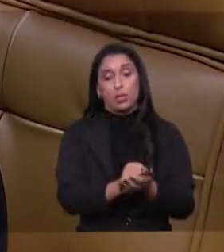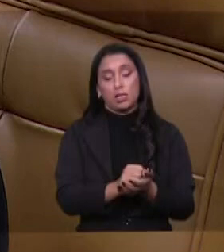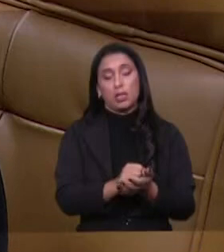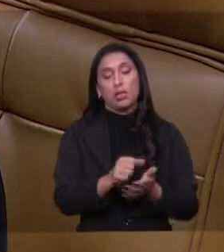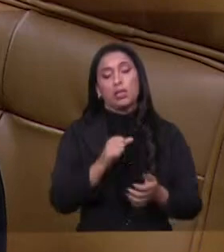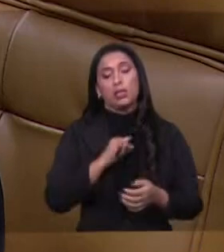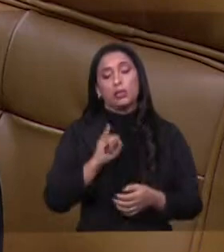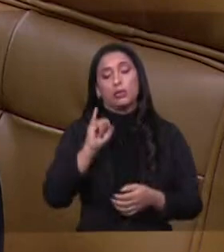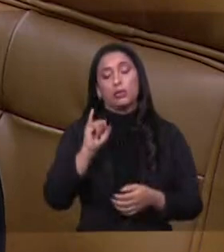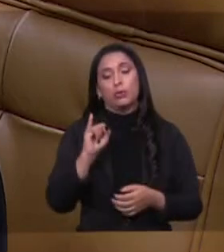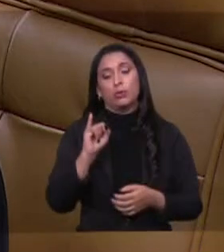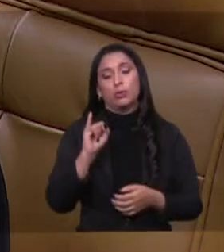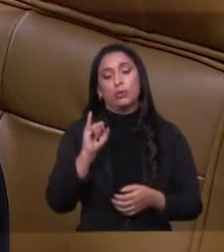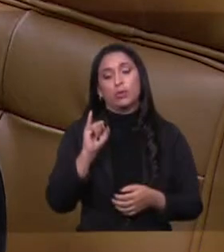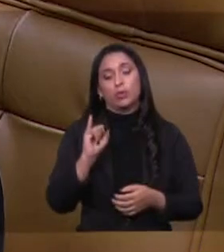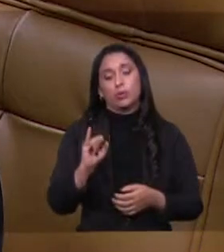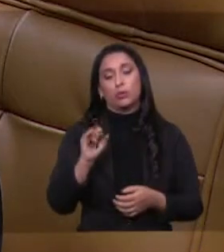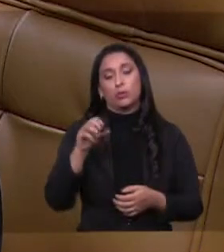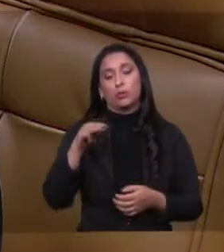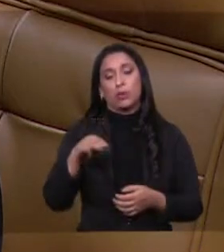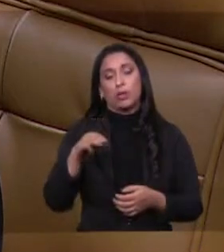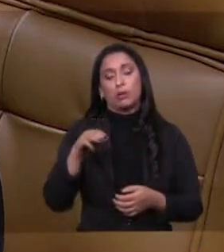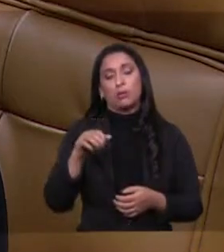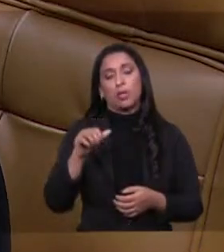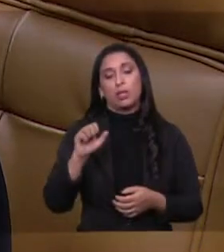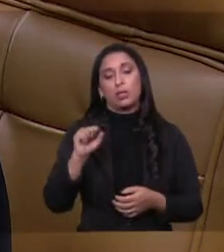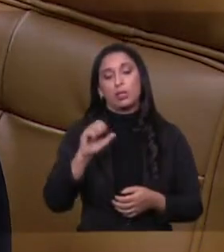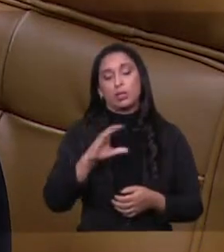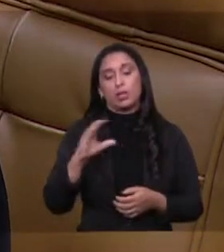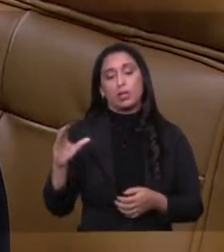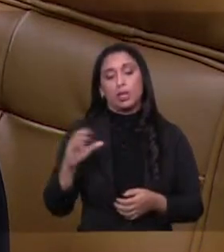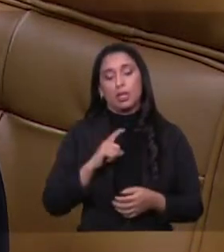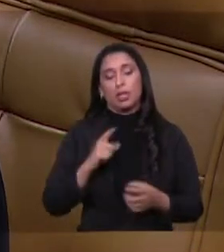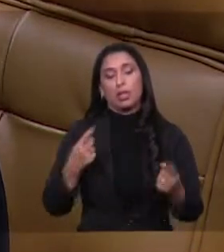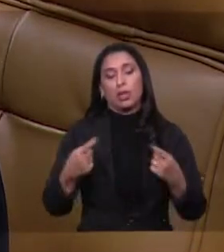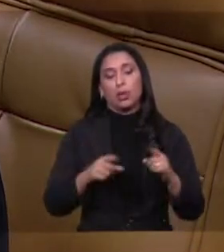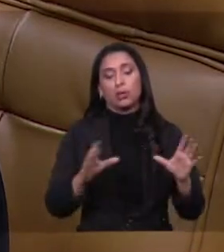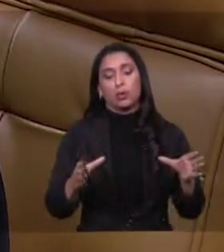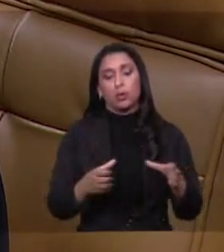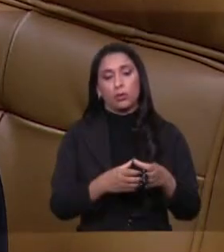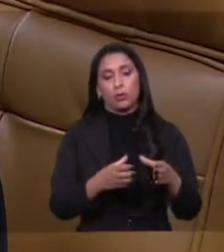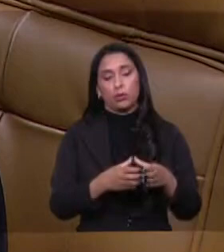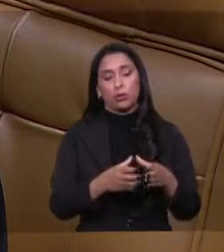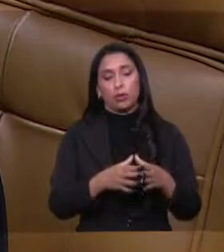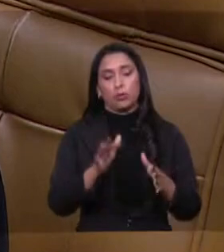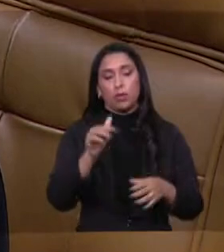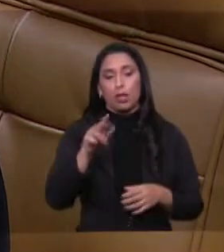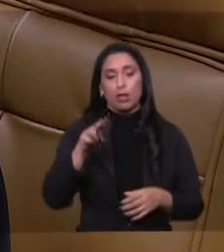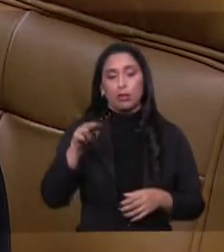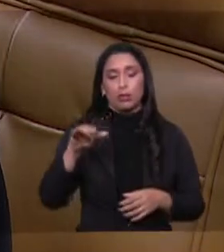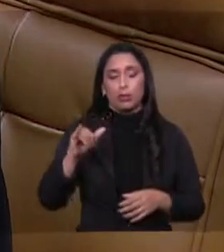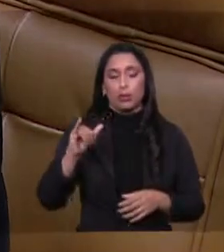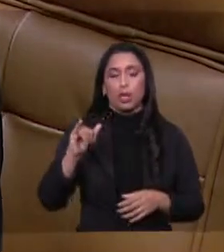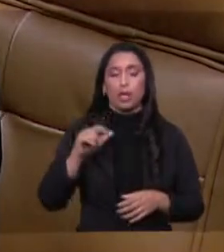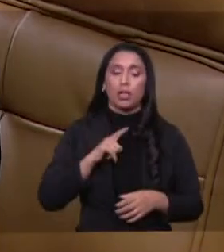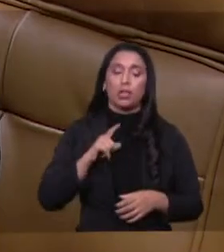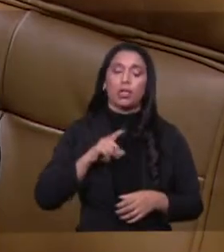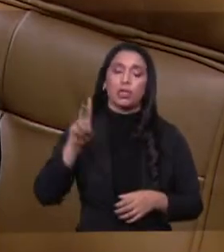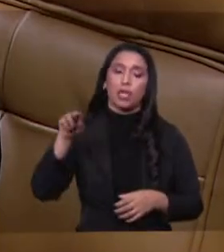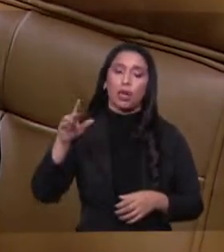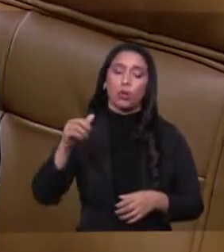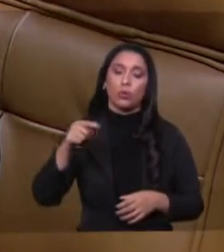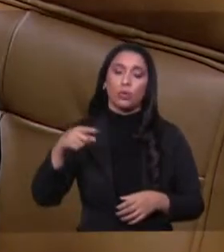Ambiente Santa Catarina contra indígenas da etnia Xoclen, a Fundação Nacional do Índio, FUNAI e União. Alegou, em